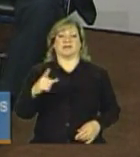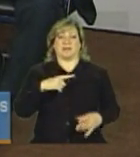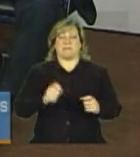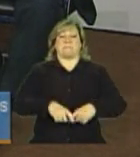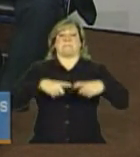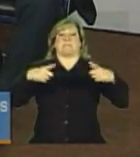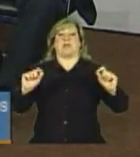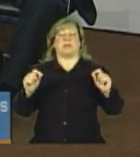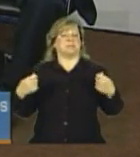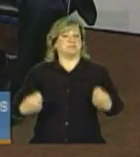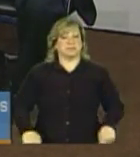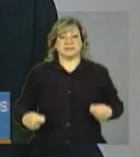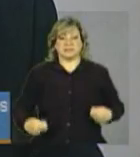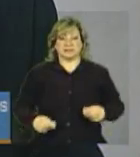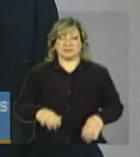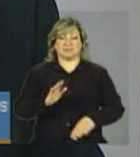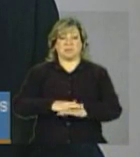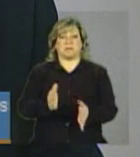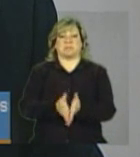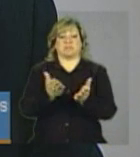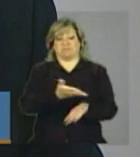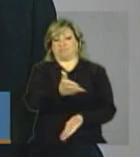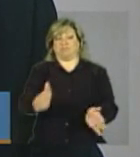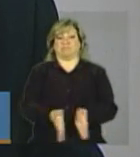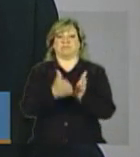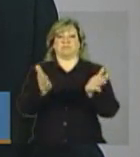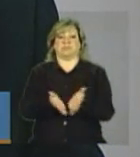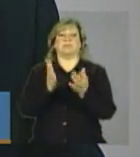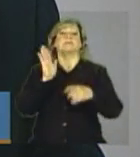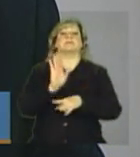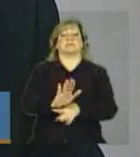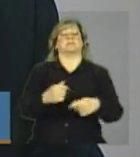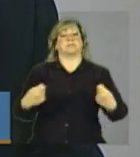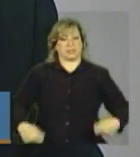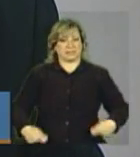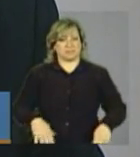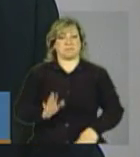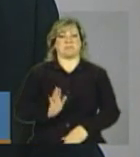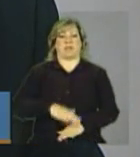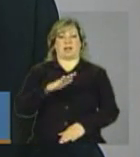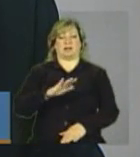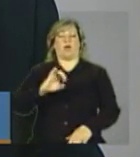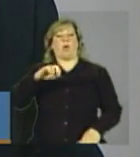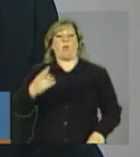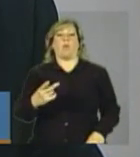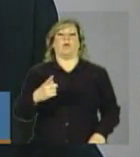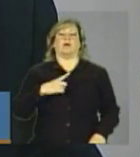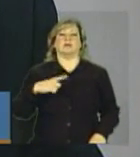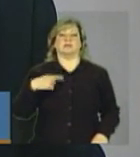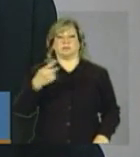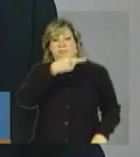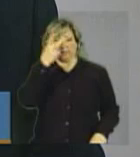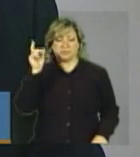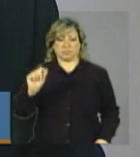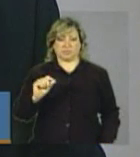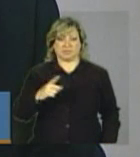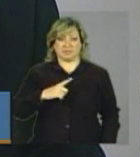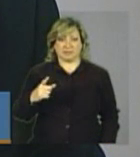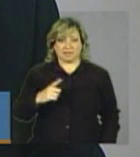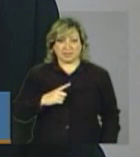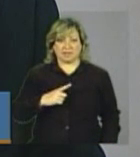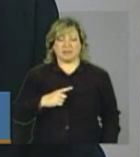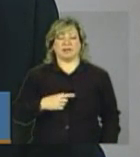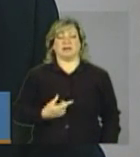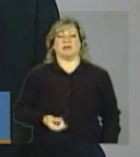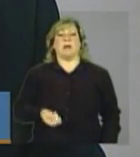maior concentração de pessoas pobres ou extremamente pobres, ou que são populações com um baixo grau